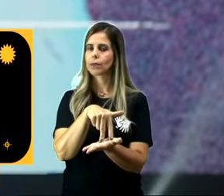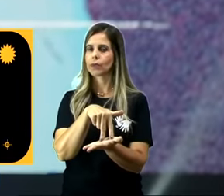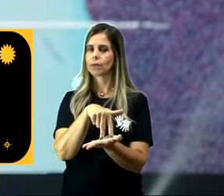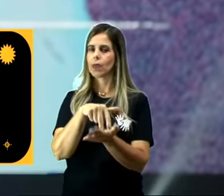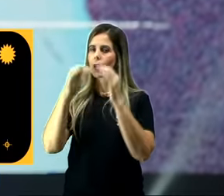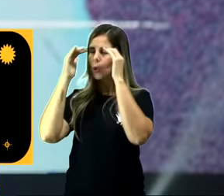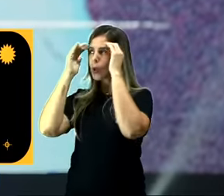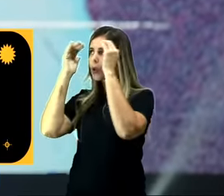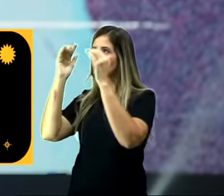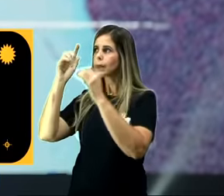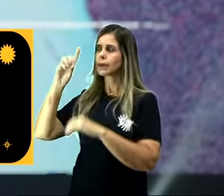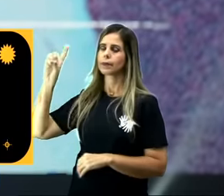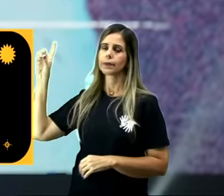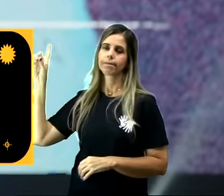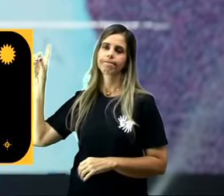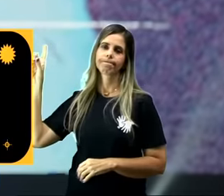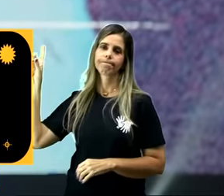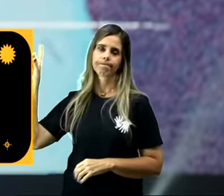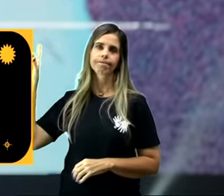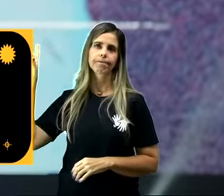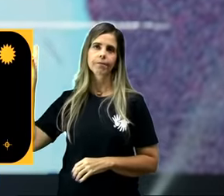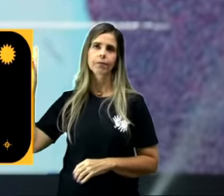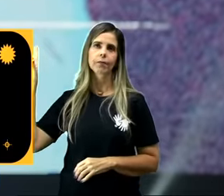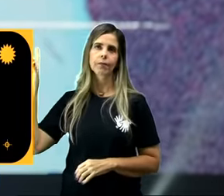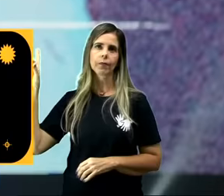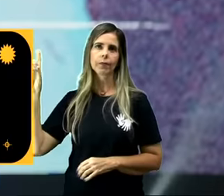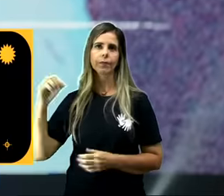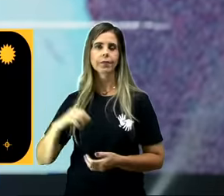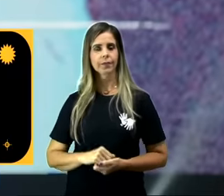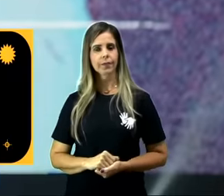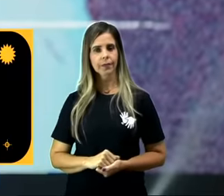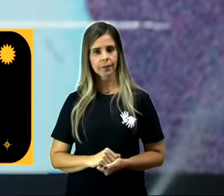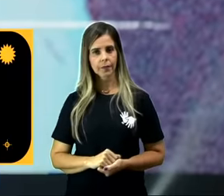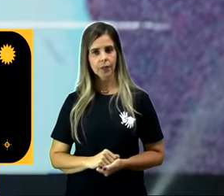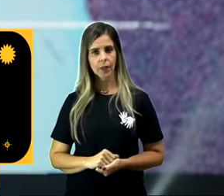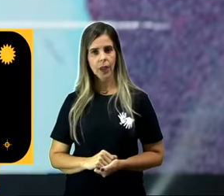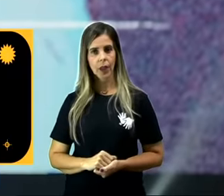Sabe quem está pregando para você aqui? Um possuído de Gadara,